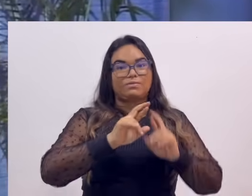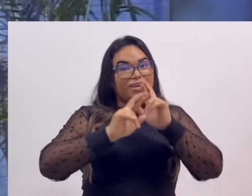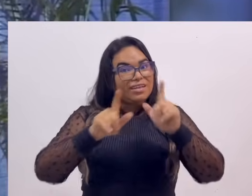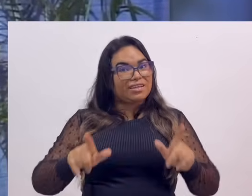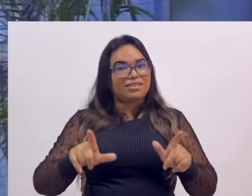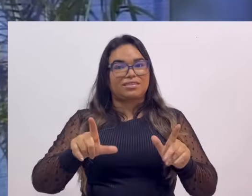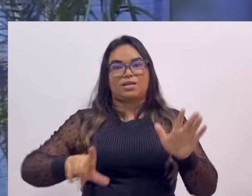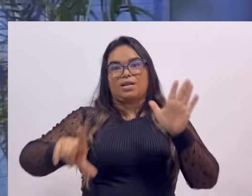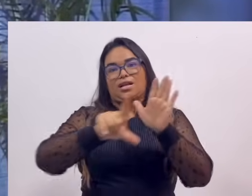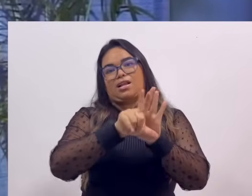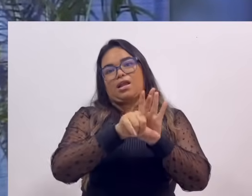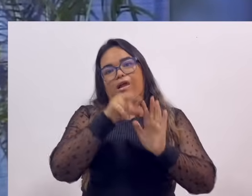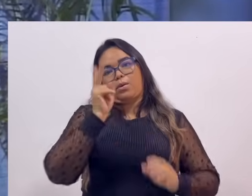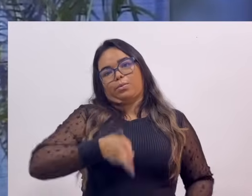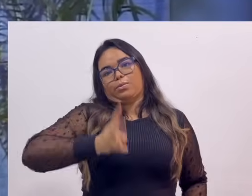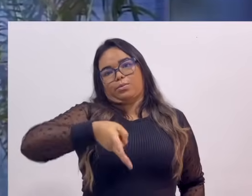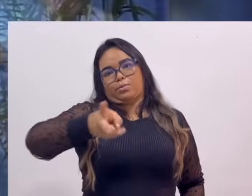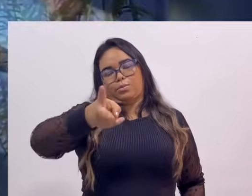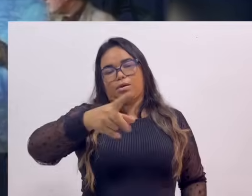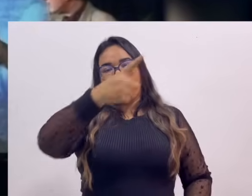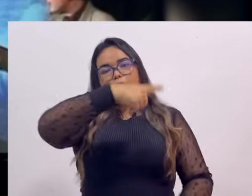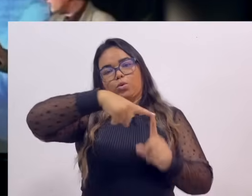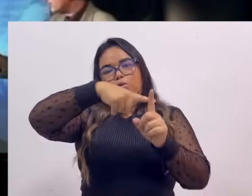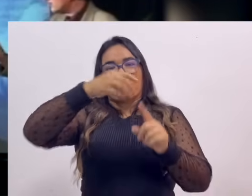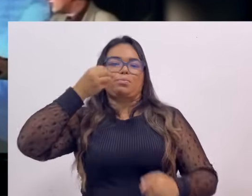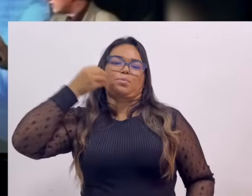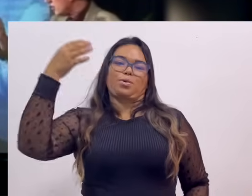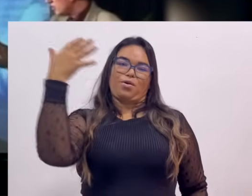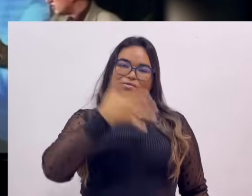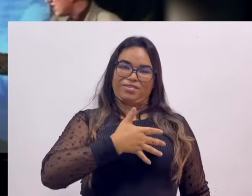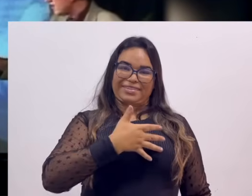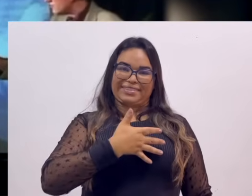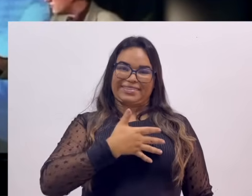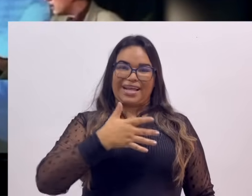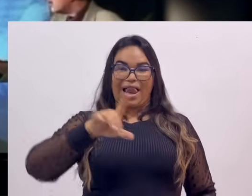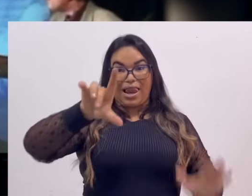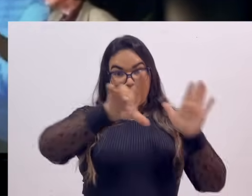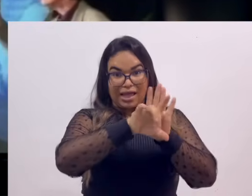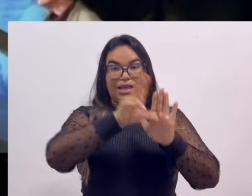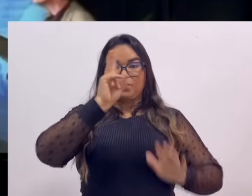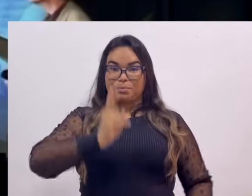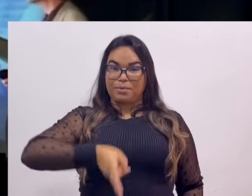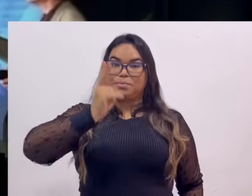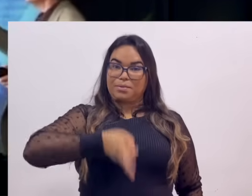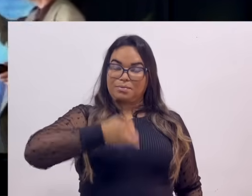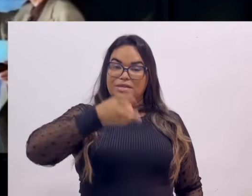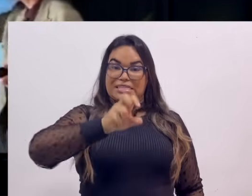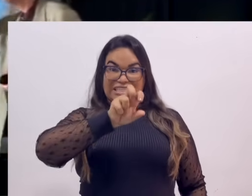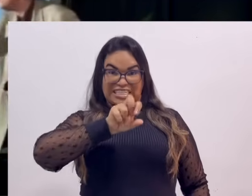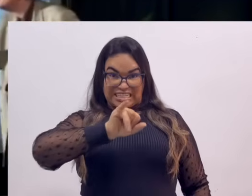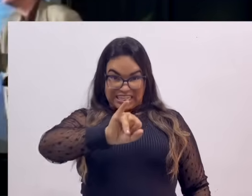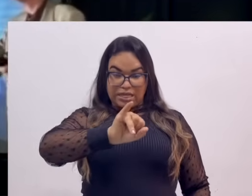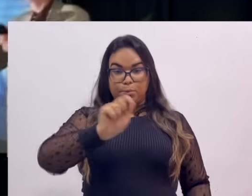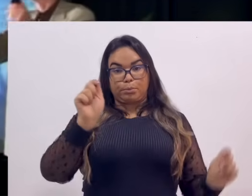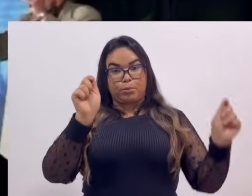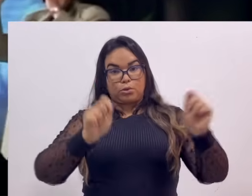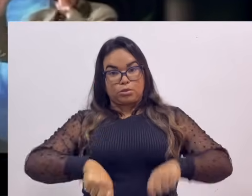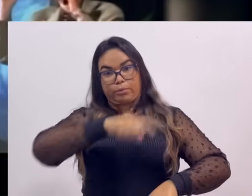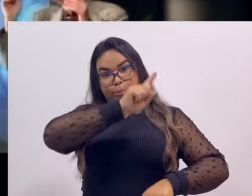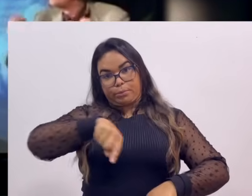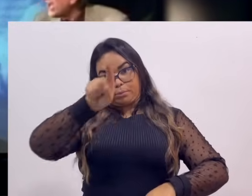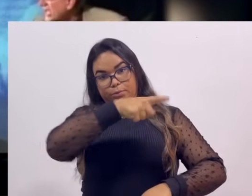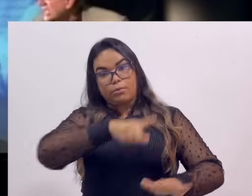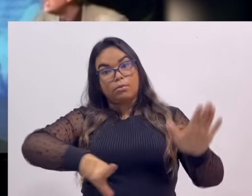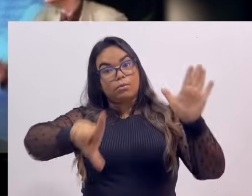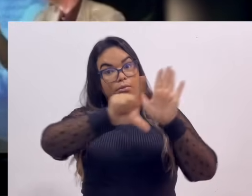vigente. A cruz é a garantia de que a lei ainda está vigente. Porque se tivesse sido possível anular